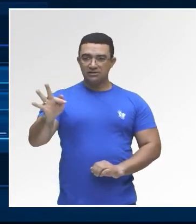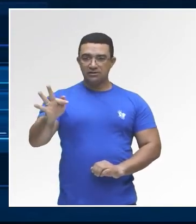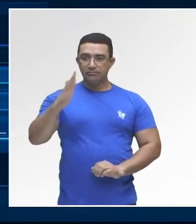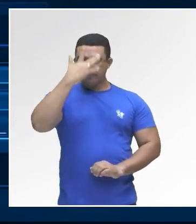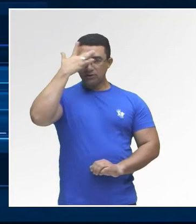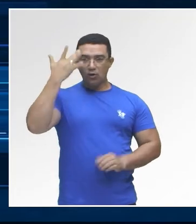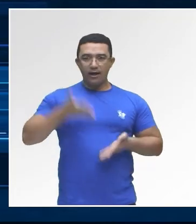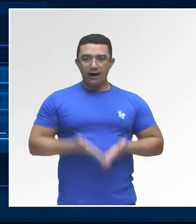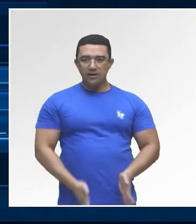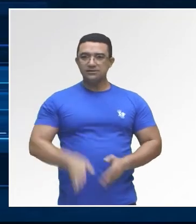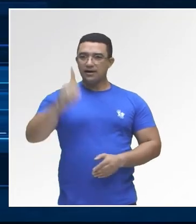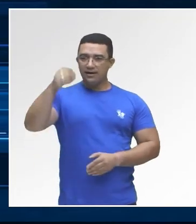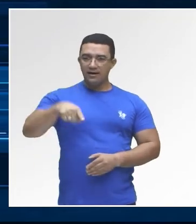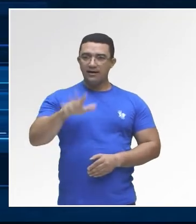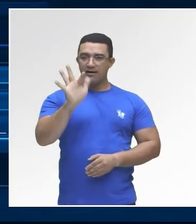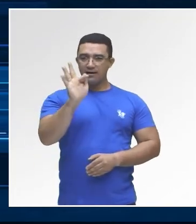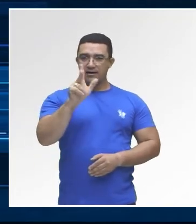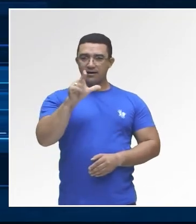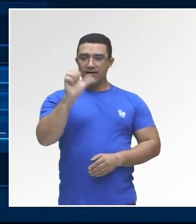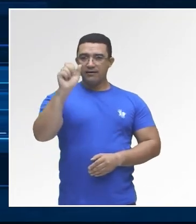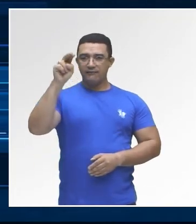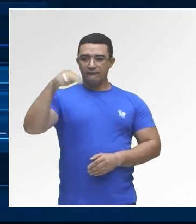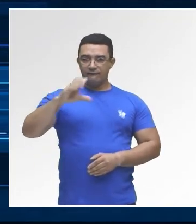France, French.